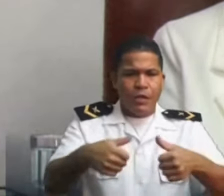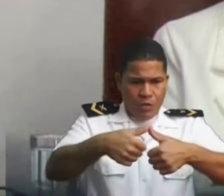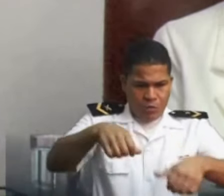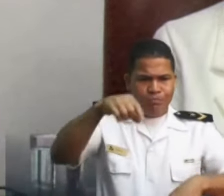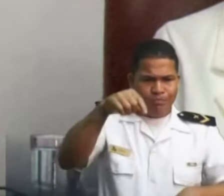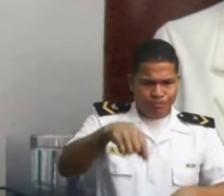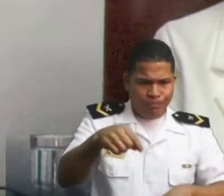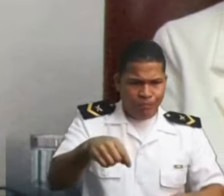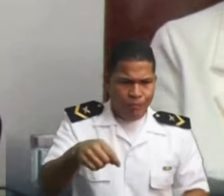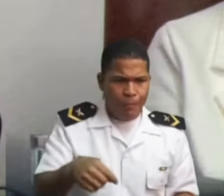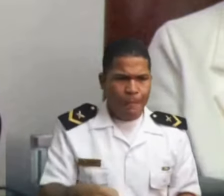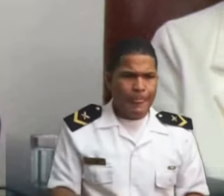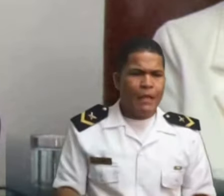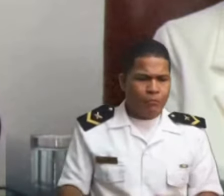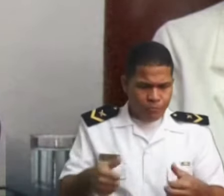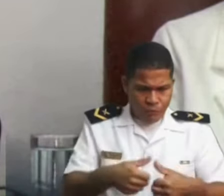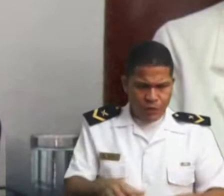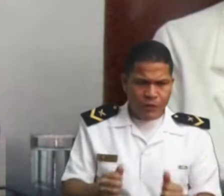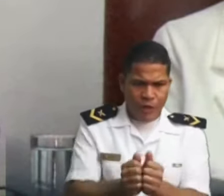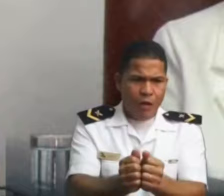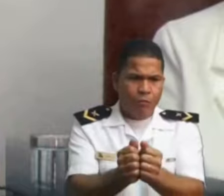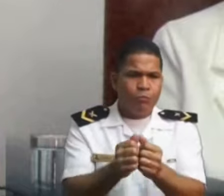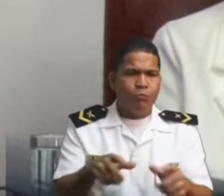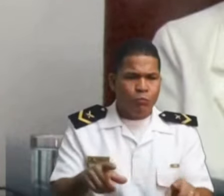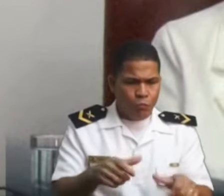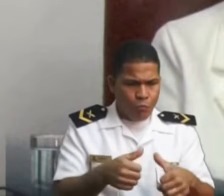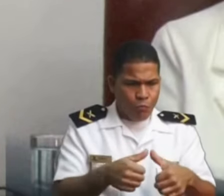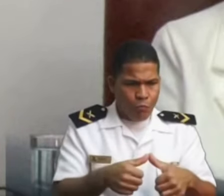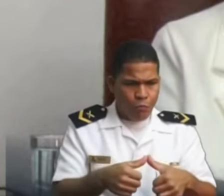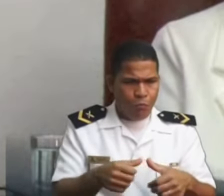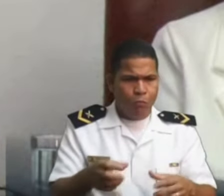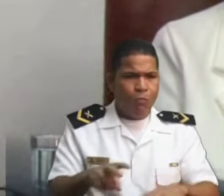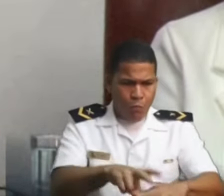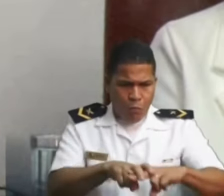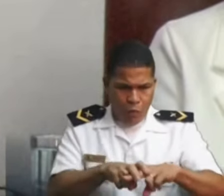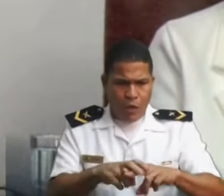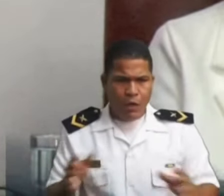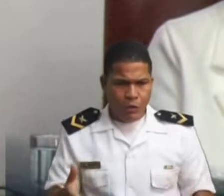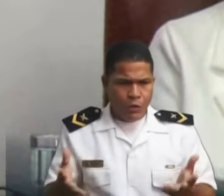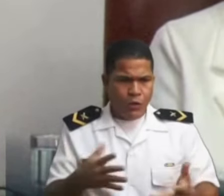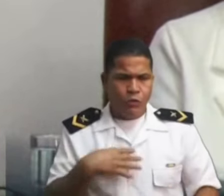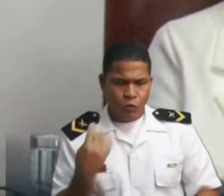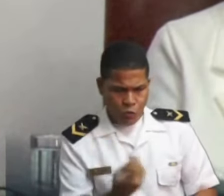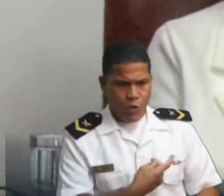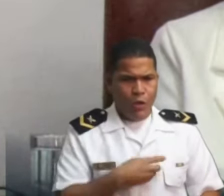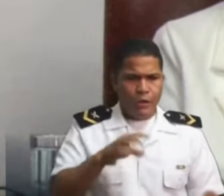e compõem uma das razões de nossa existência. Os 90 anos deste